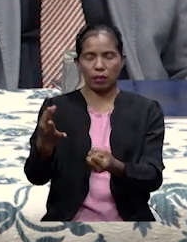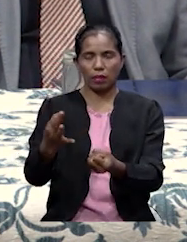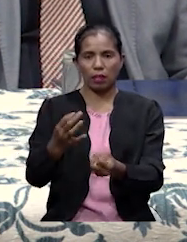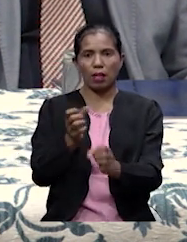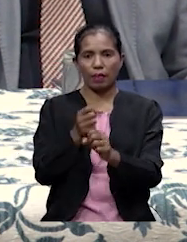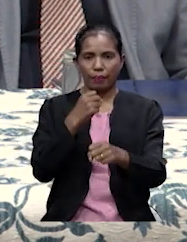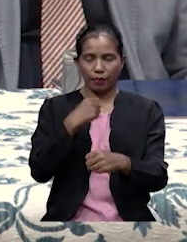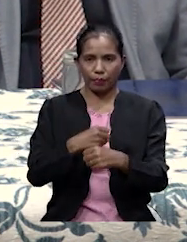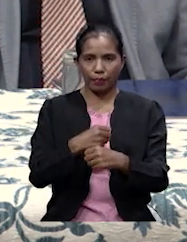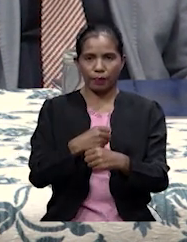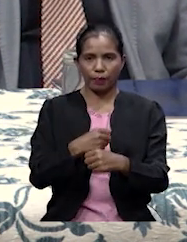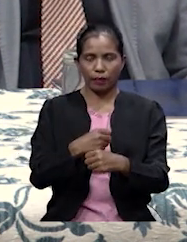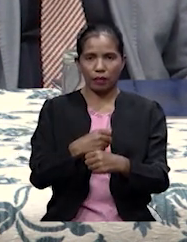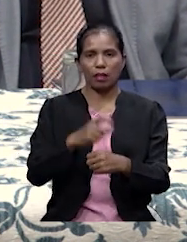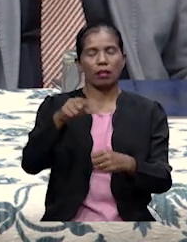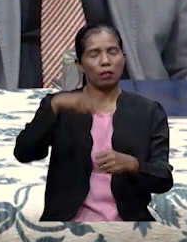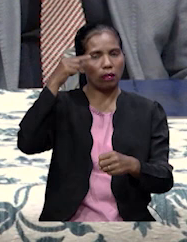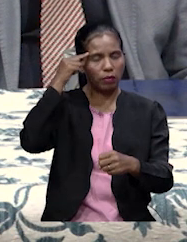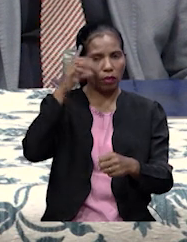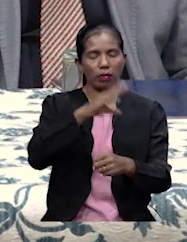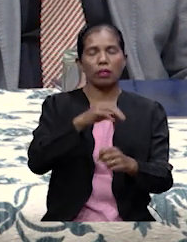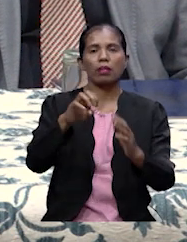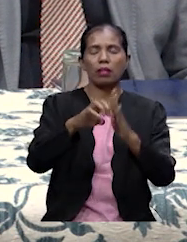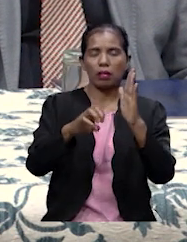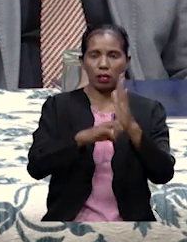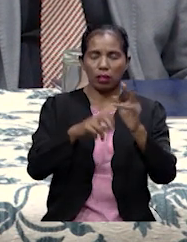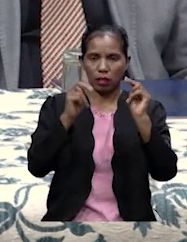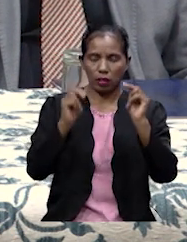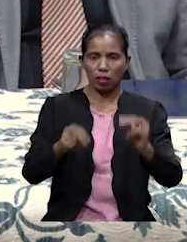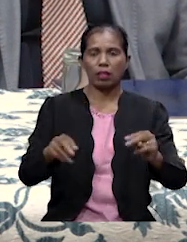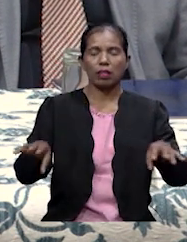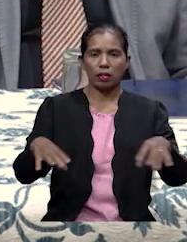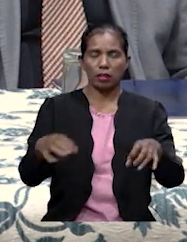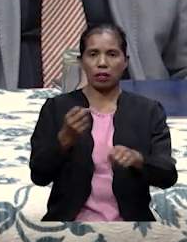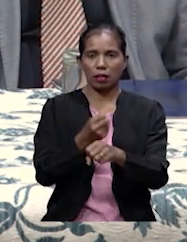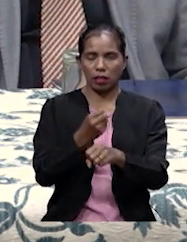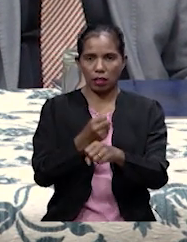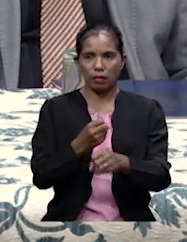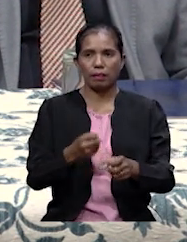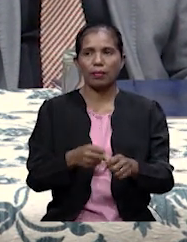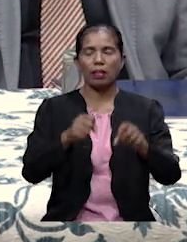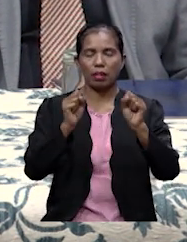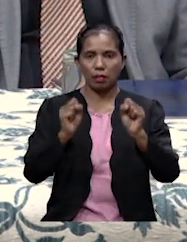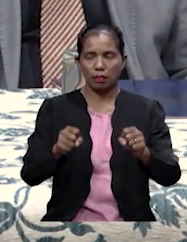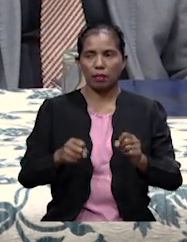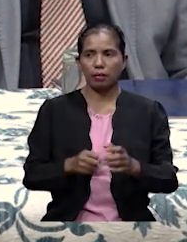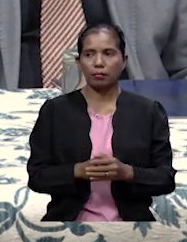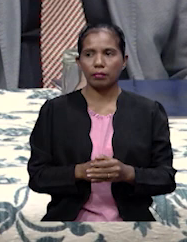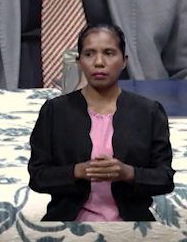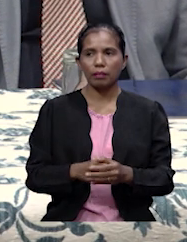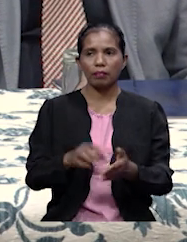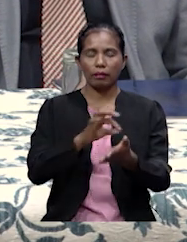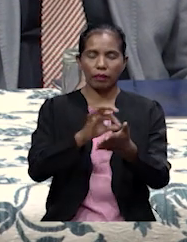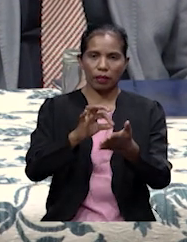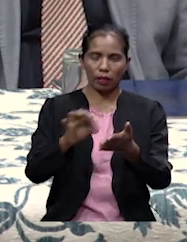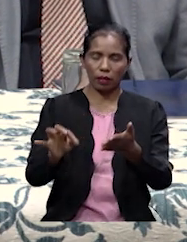Halo, governo que está do Síria tem que halo esforço Síria extraordinário para tu bela experiência no Hatamba e